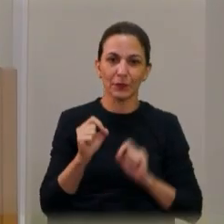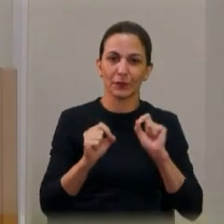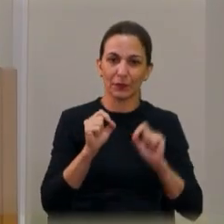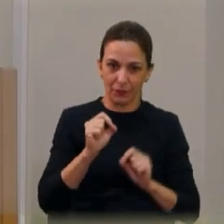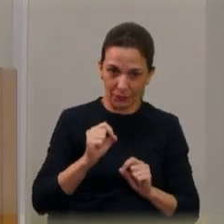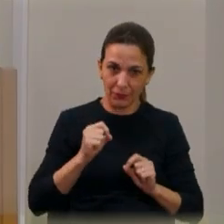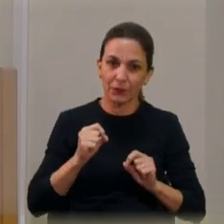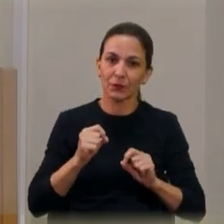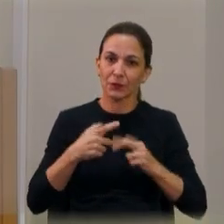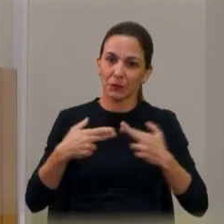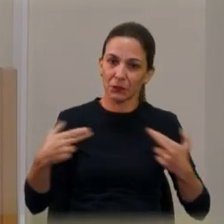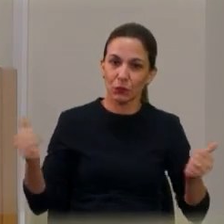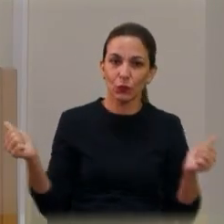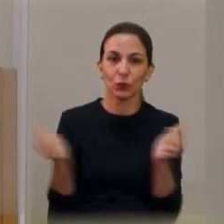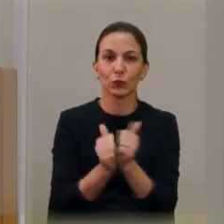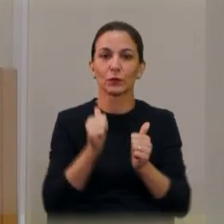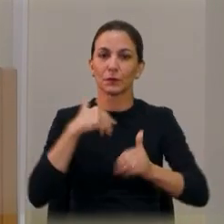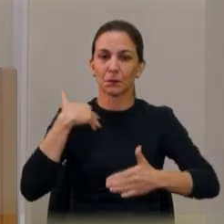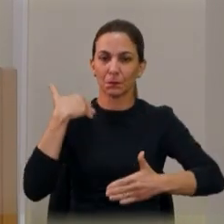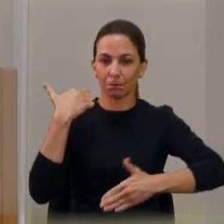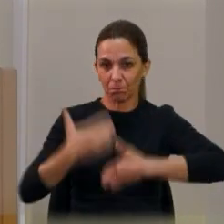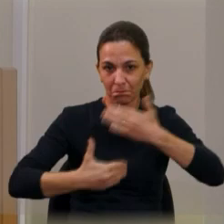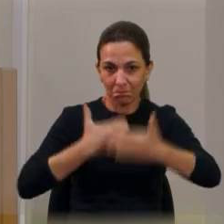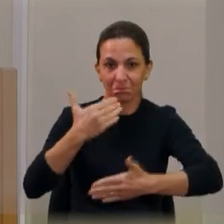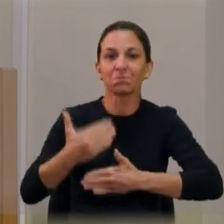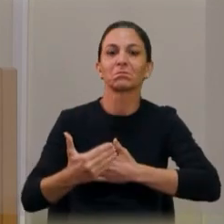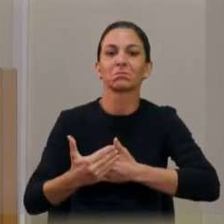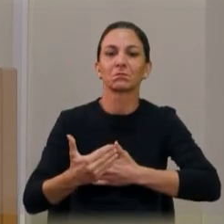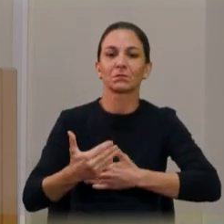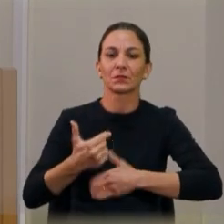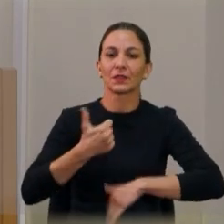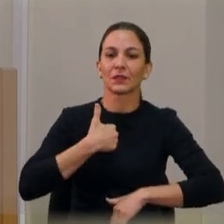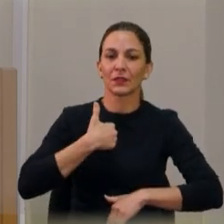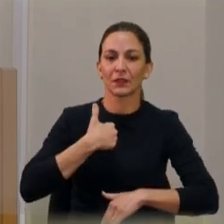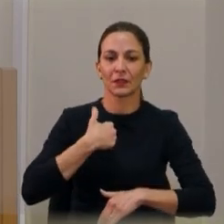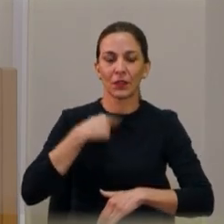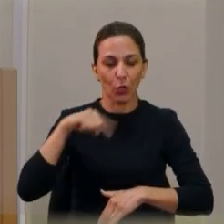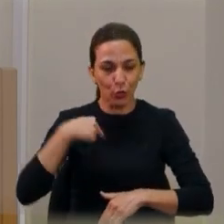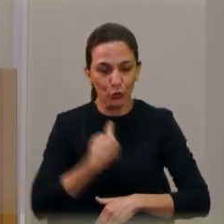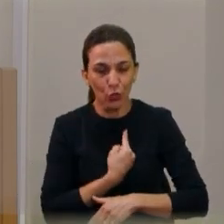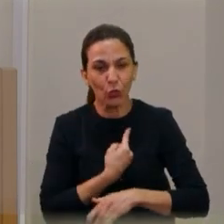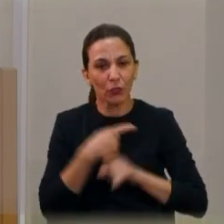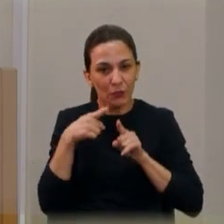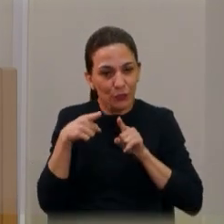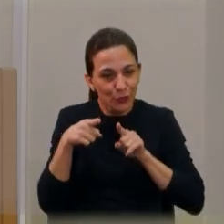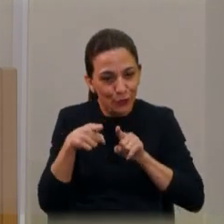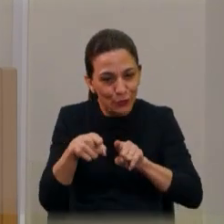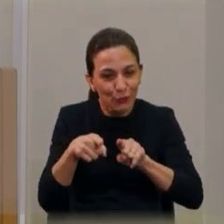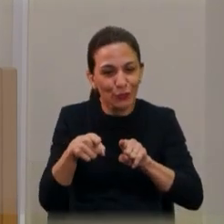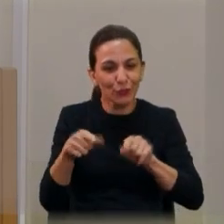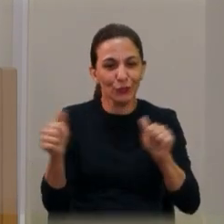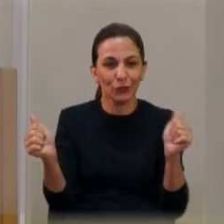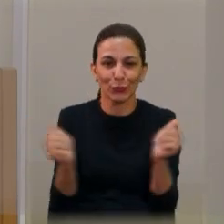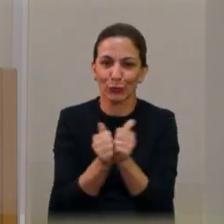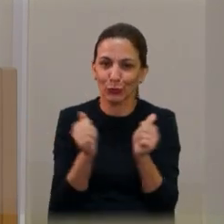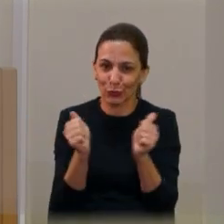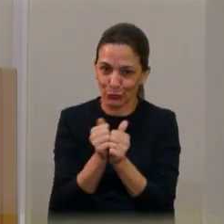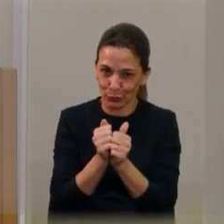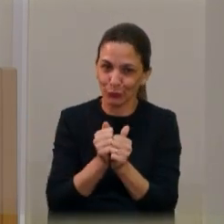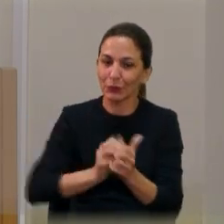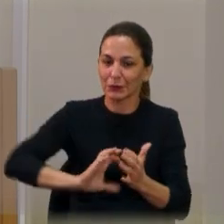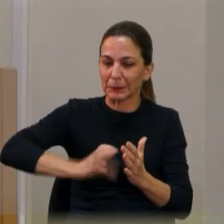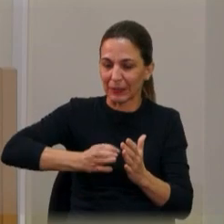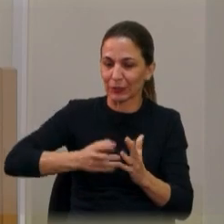muitas coisas juntos eu tenho certeza disso e a gente segue na mesma trincheira que é o que nos